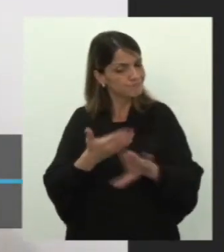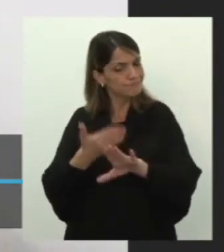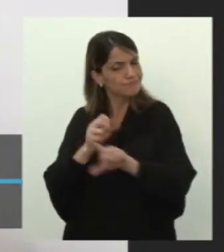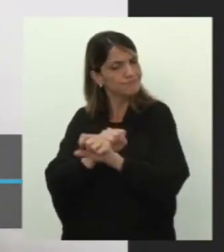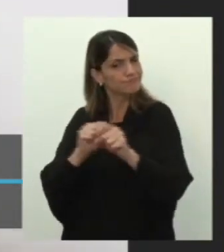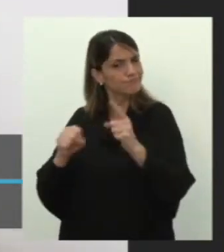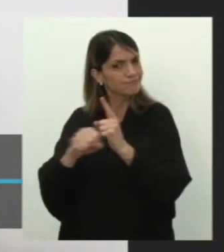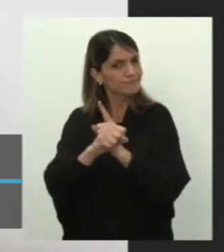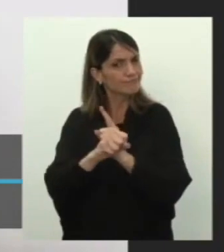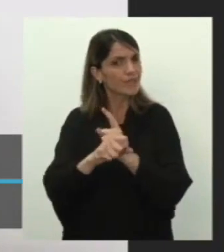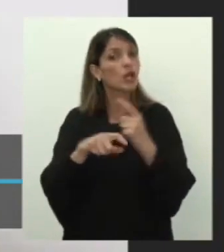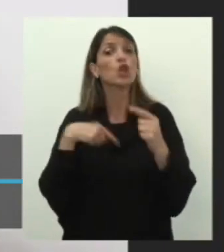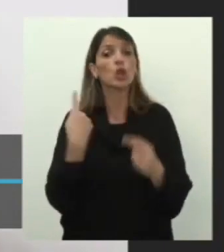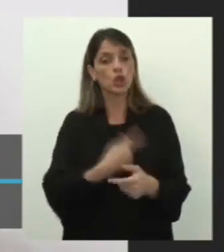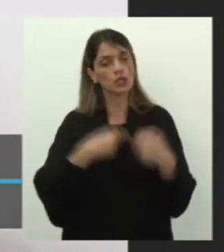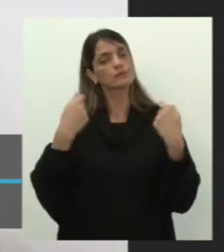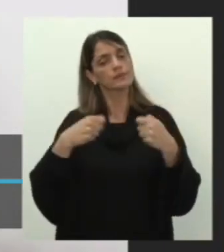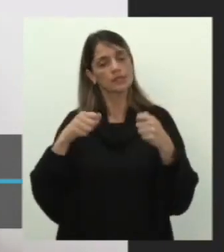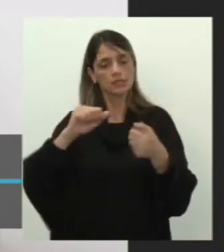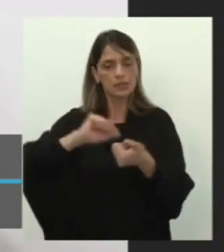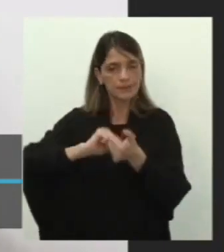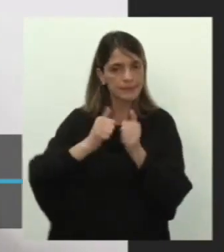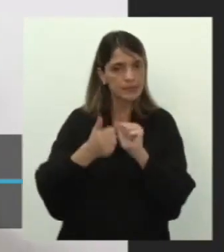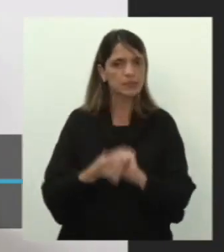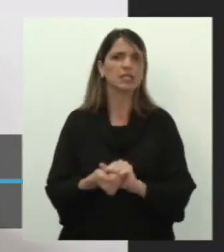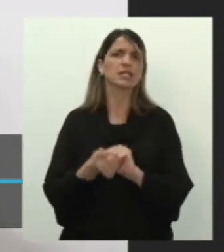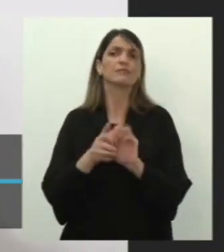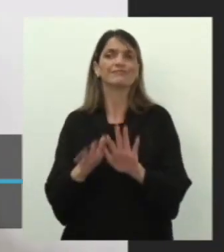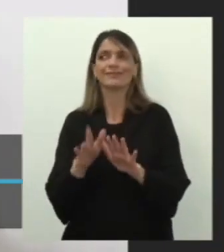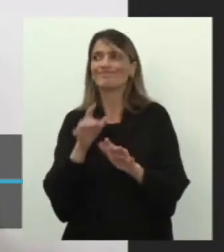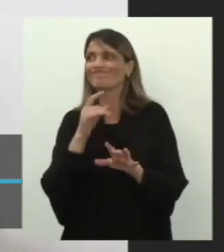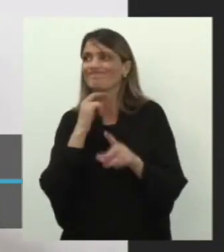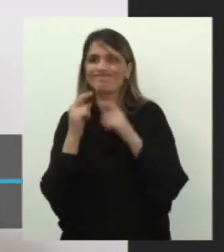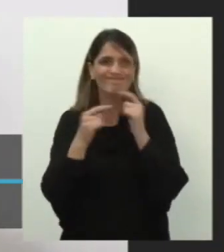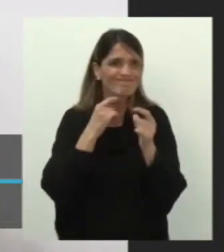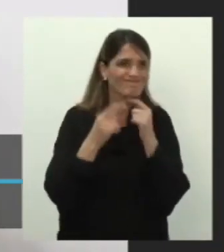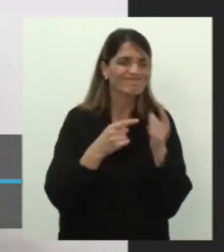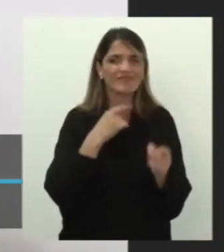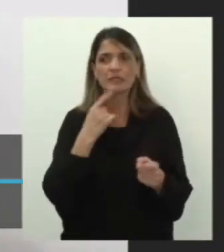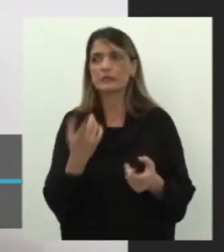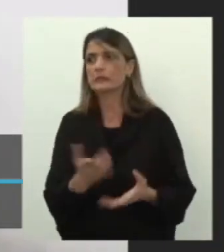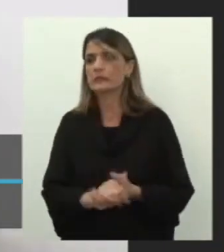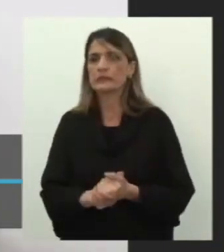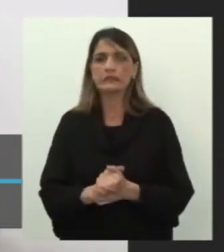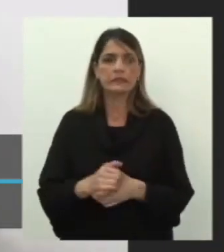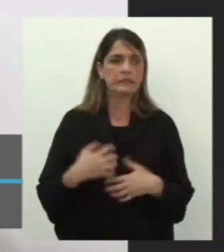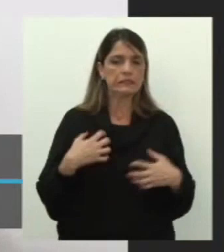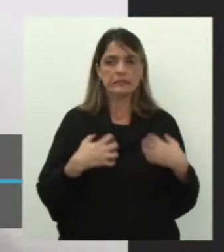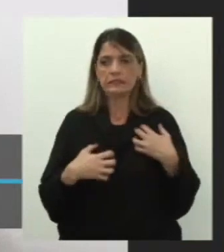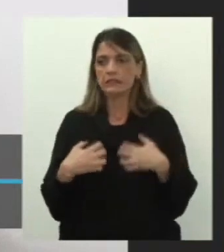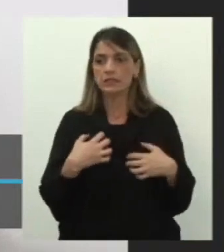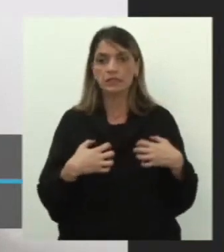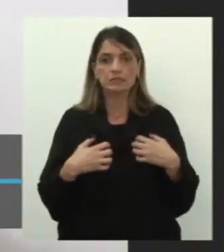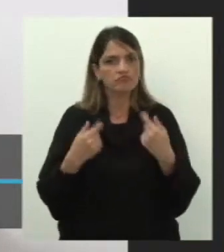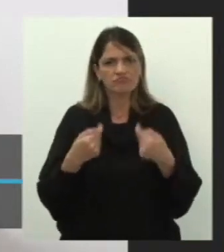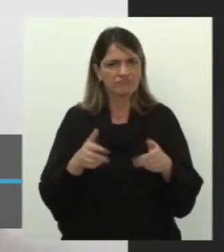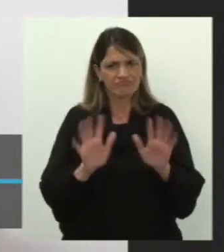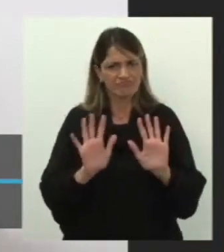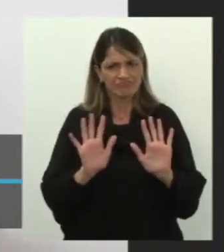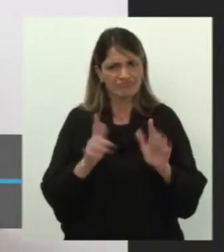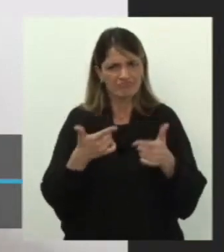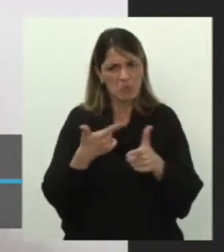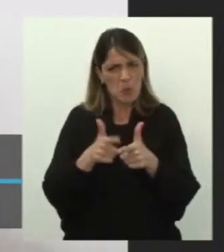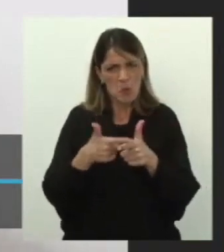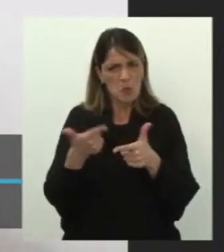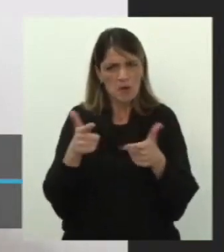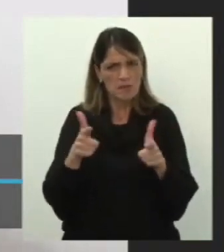a gente se adapte, né? Gera muitas dúvidas, incertezas. Não tem problema quanto a isso, né? Eu acho